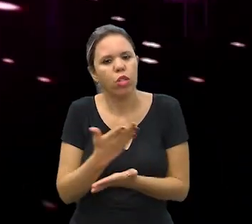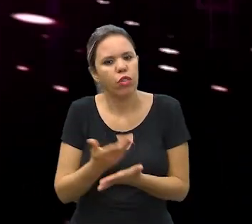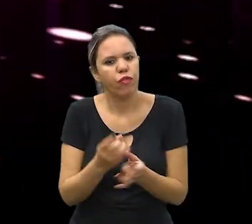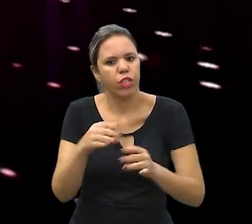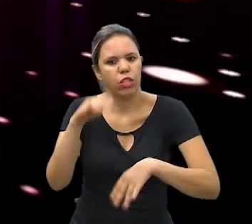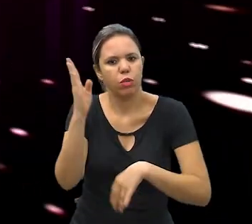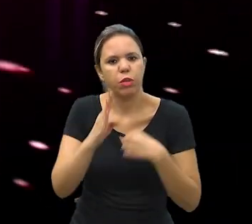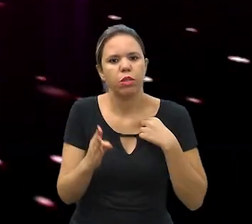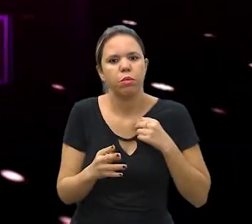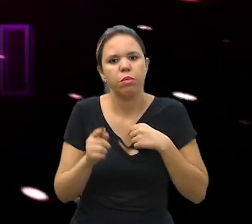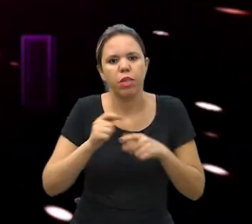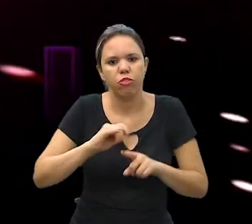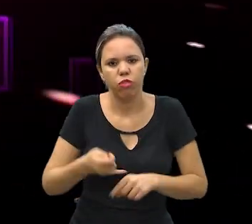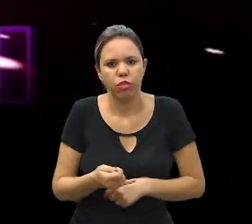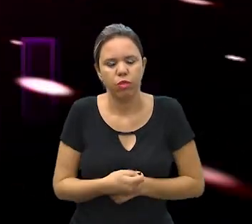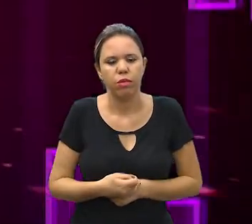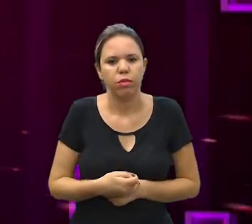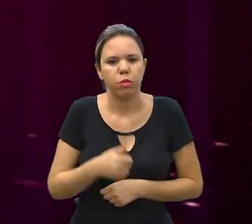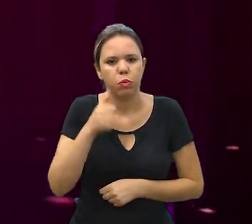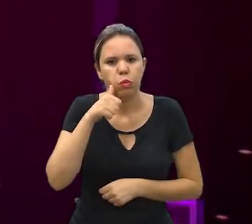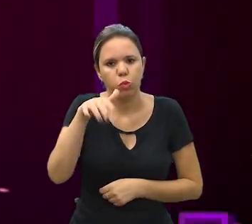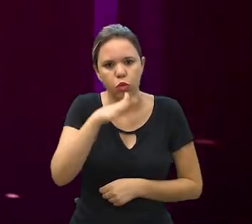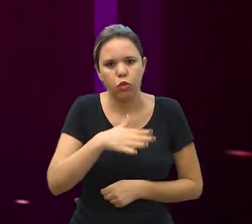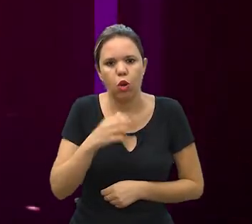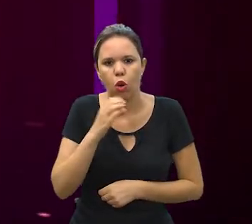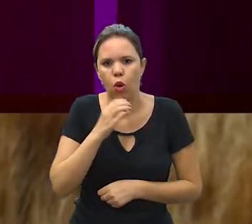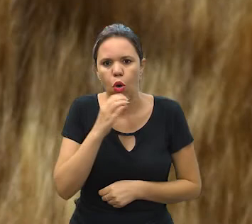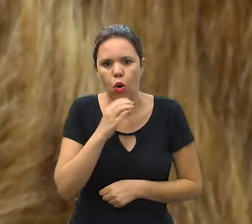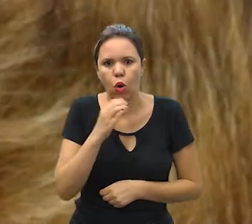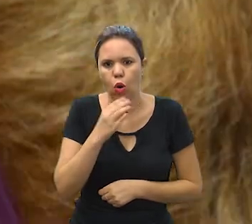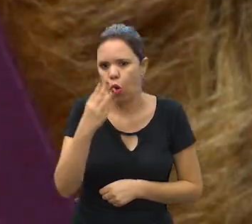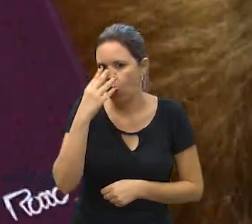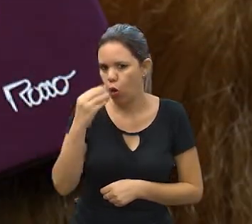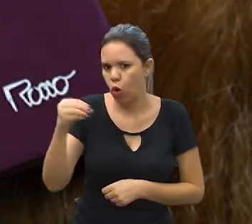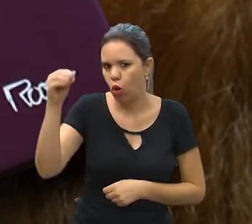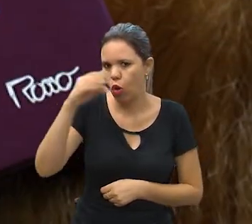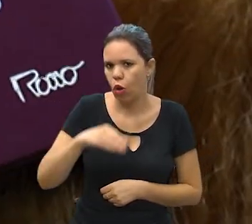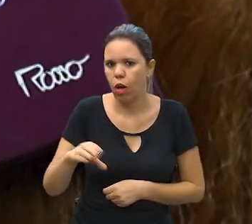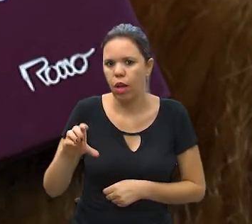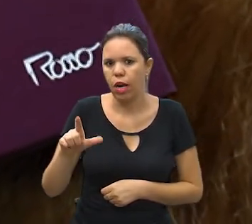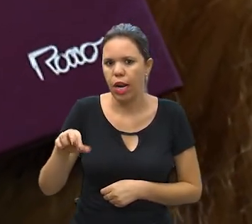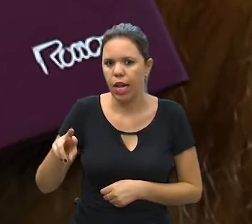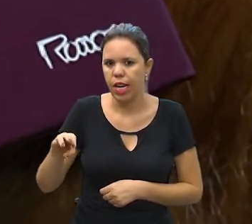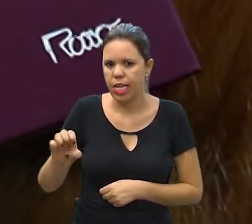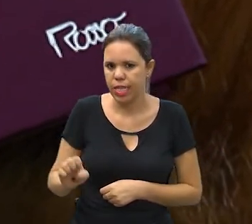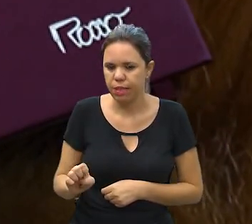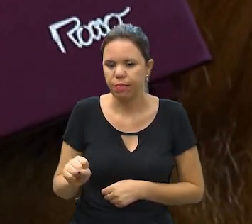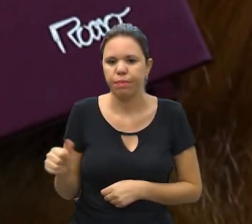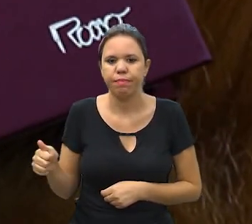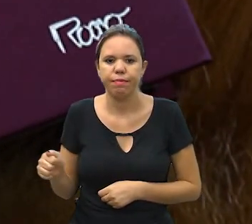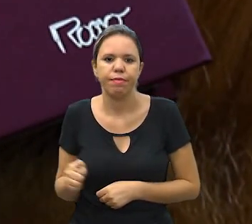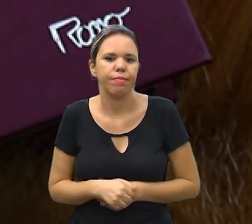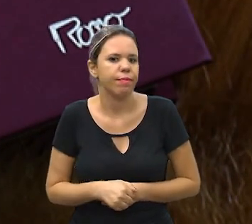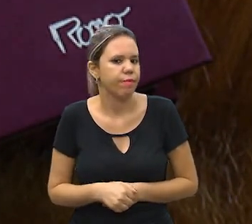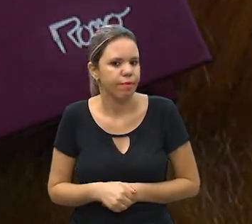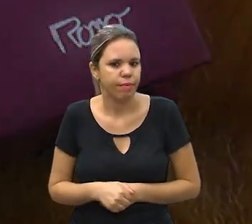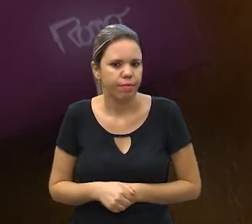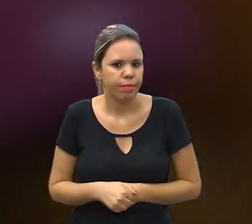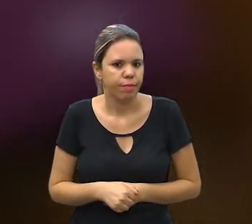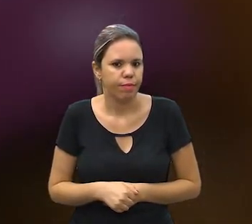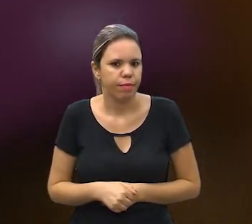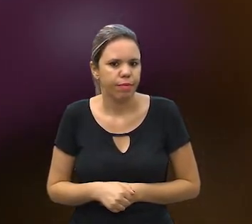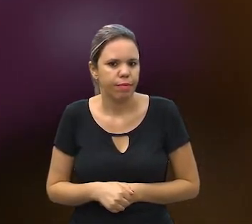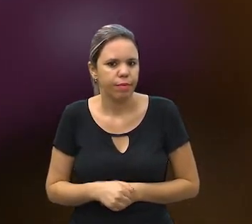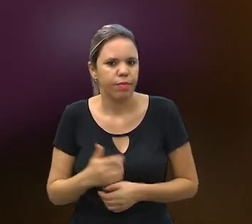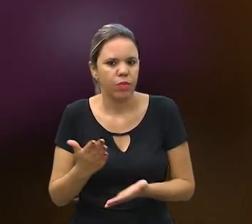mais vendido no Brasil em janeiro foi Mulheres que Correm com os Lobos, de Clarissa Pinkola Estes, da